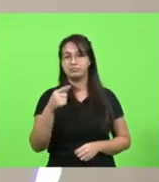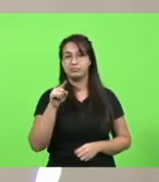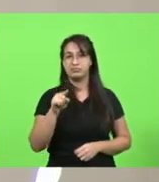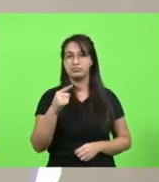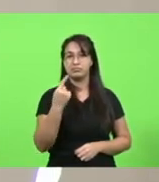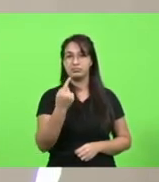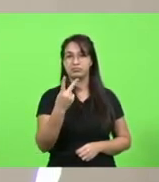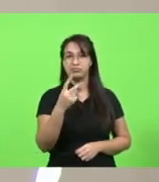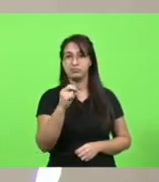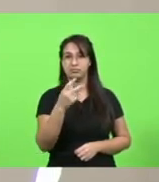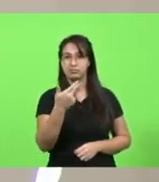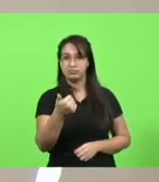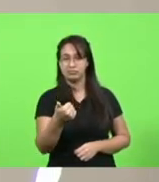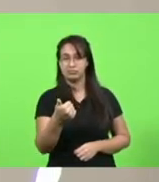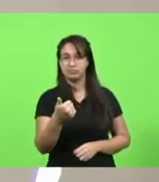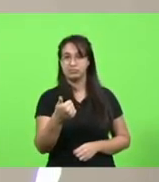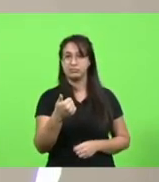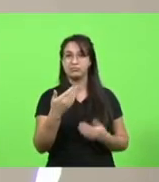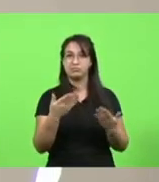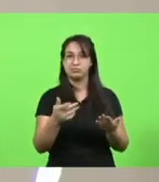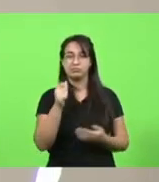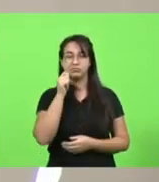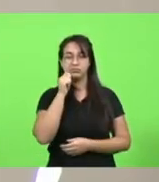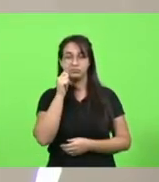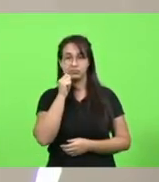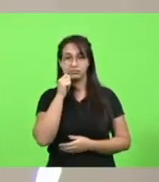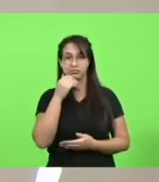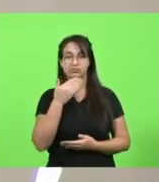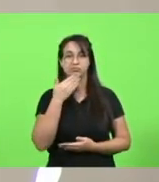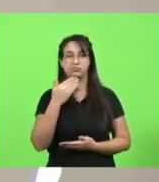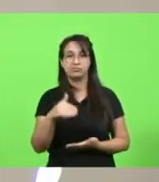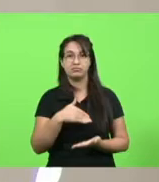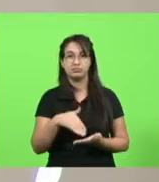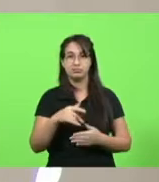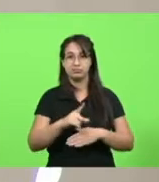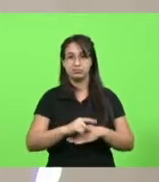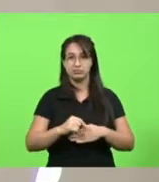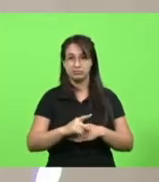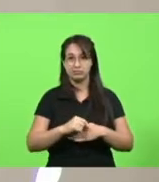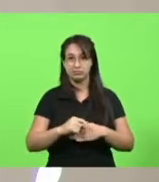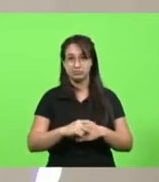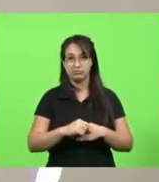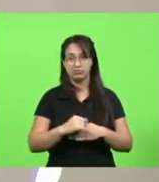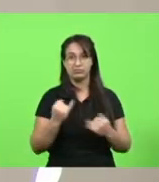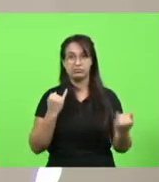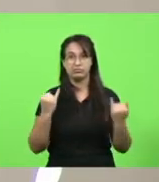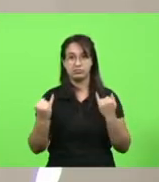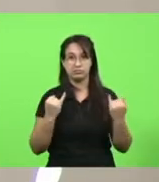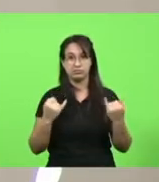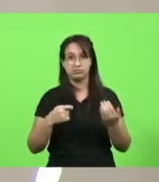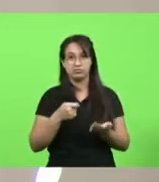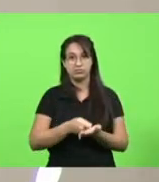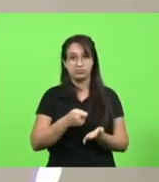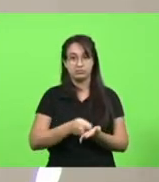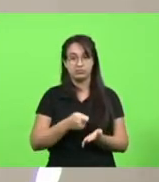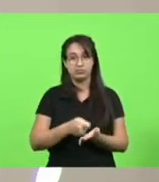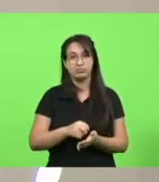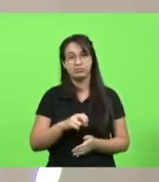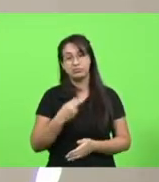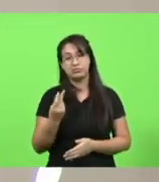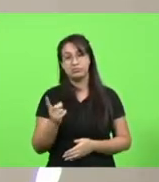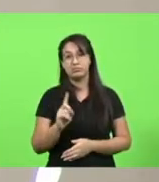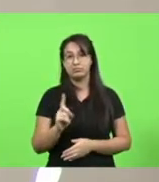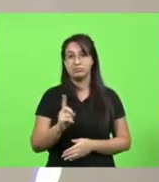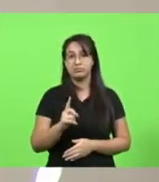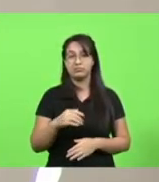612.1/2021, autoria deputada Ana Campagnolo, solicitando ao secretário de Estado da Casa Civil informações acerca da obrigatoriedade ou não de os servidores